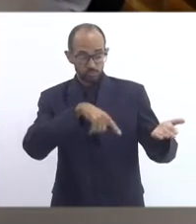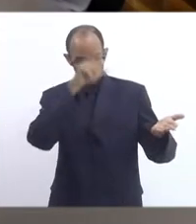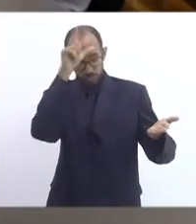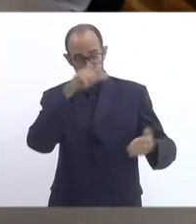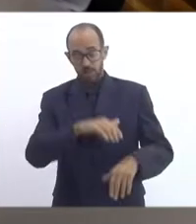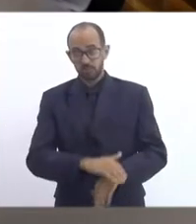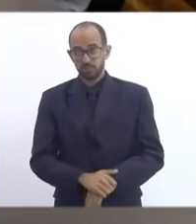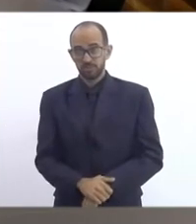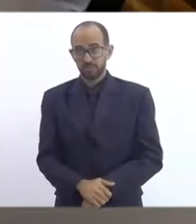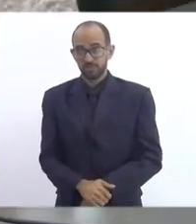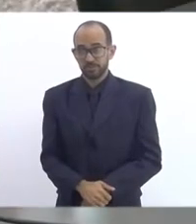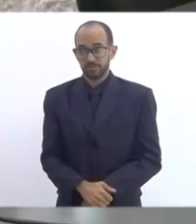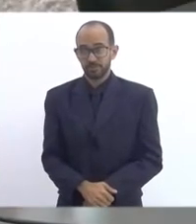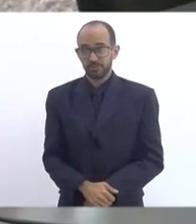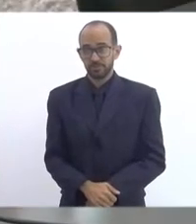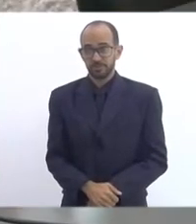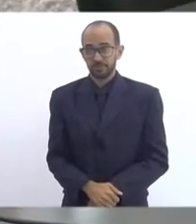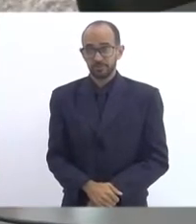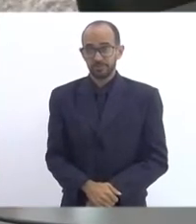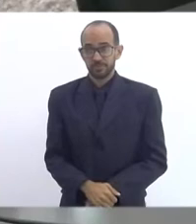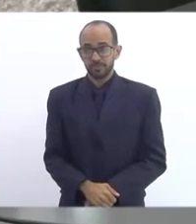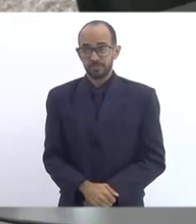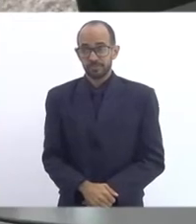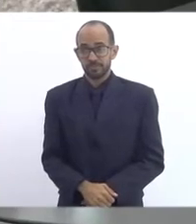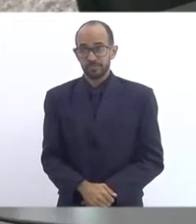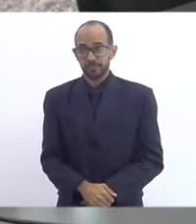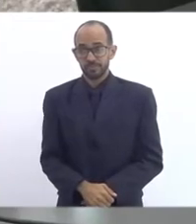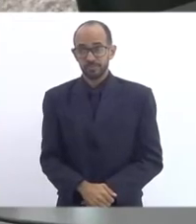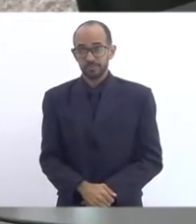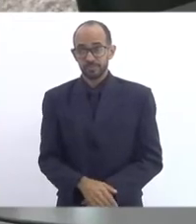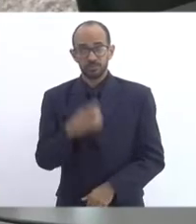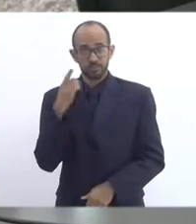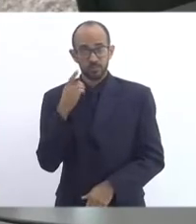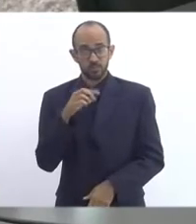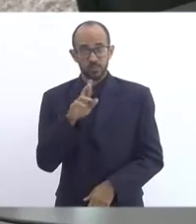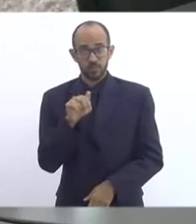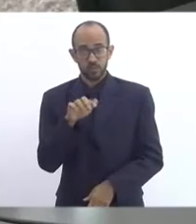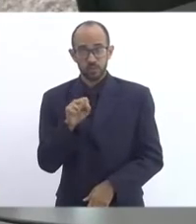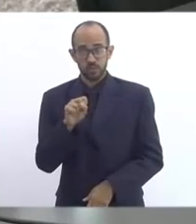Então, pronto. Vamos Rosenberg vota. O deputado Rosenberg acompanha com constitucionalidade?